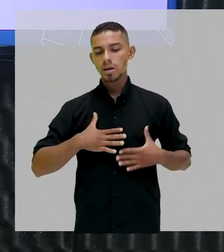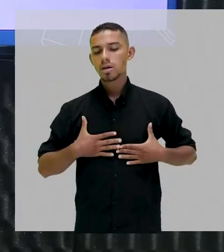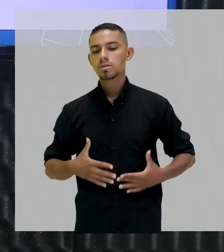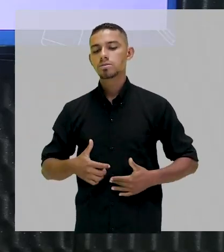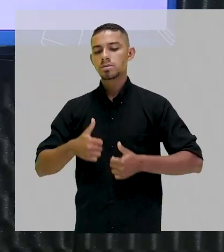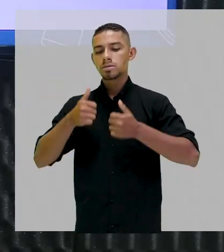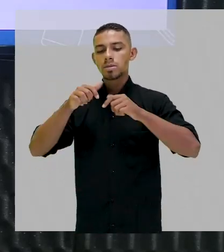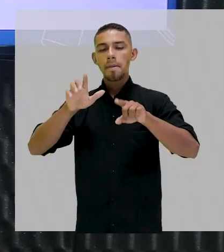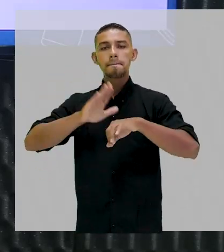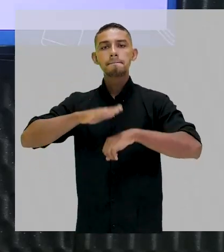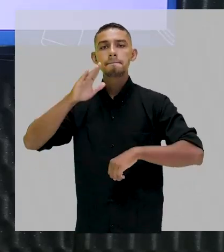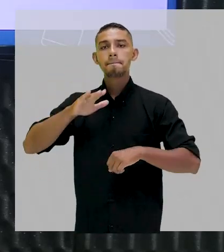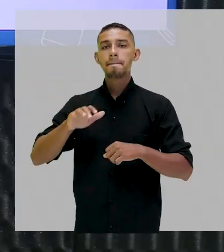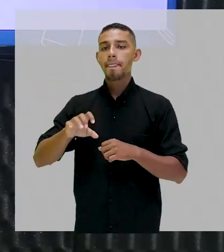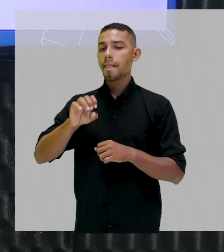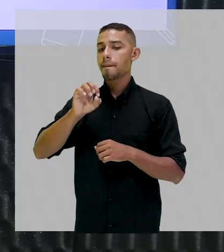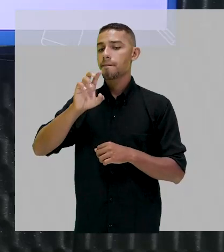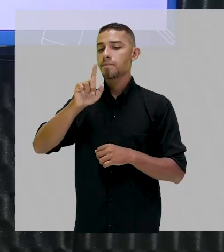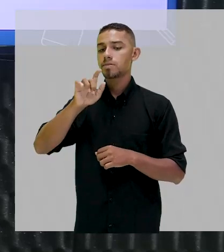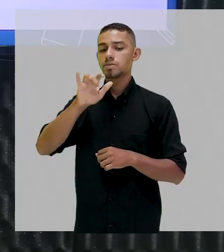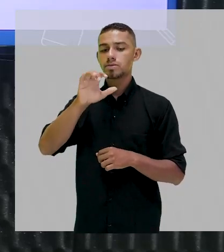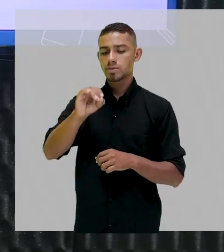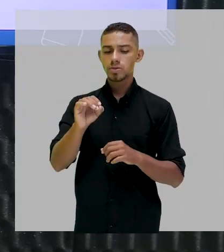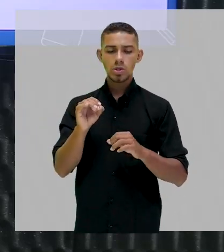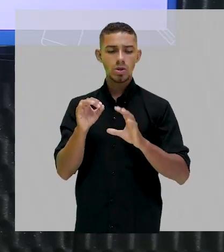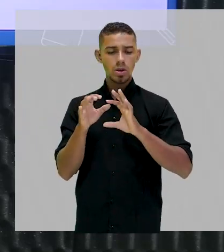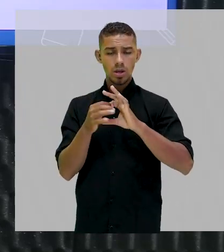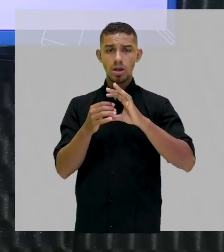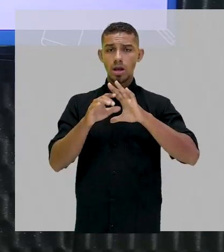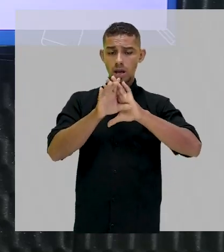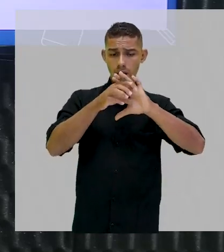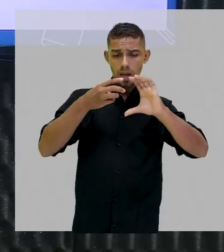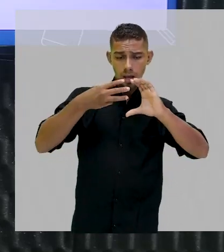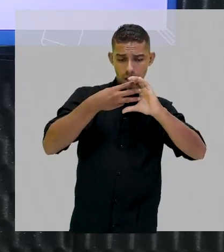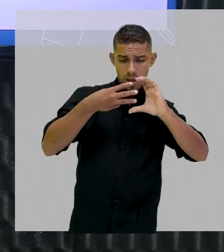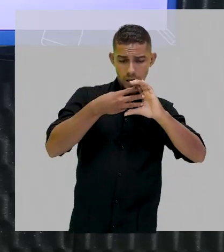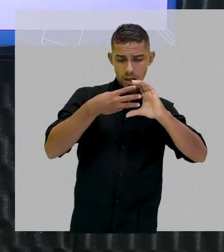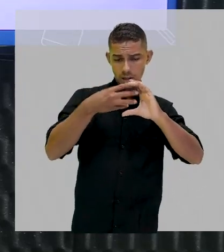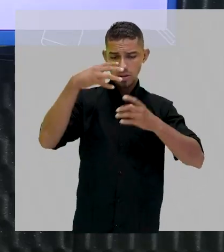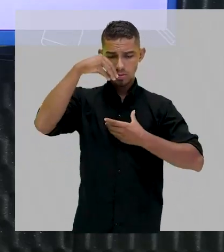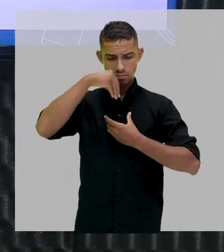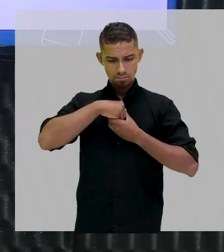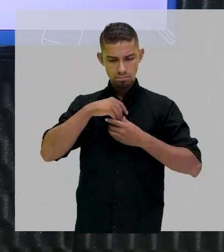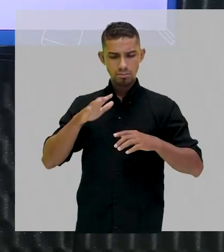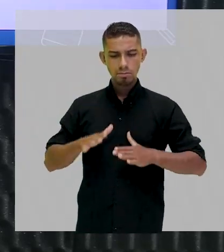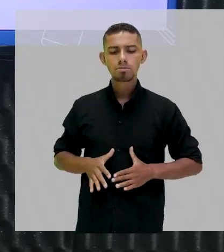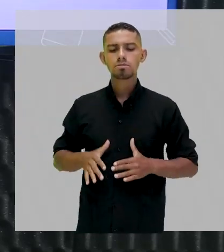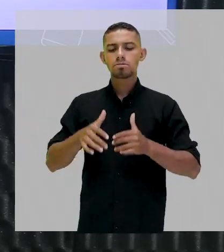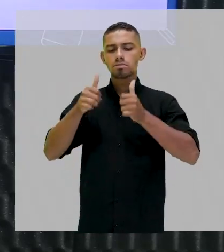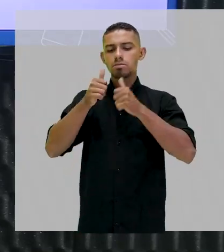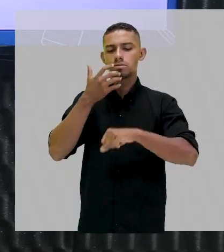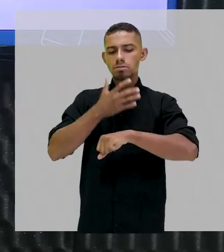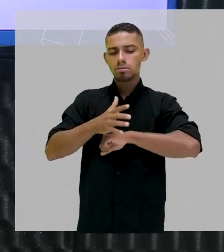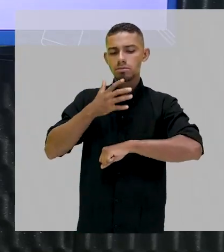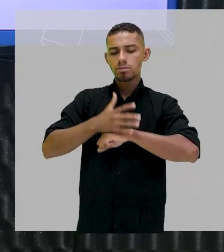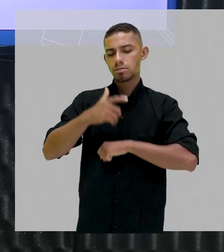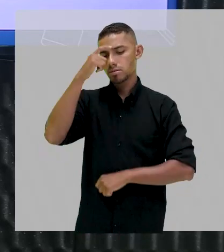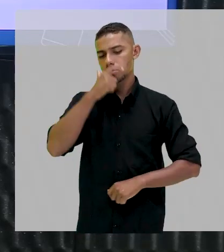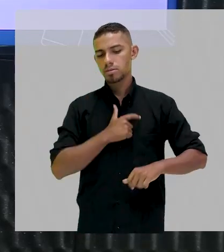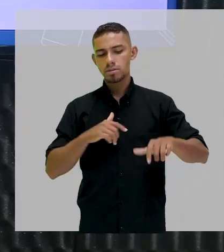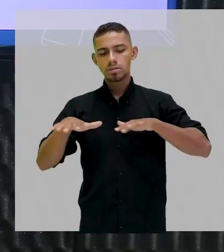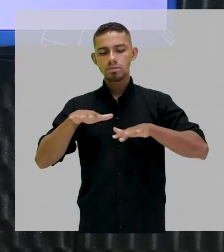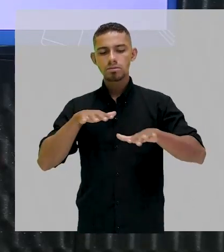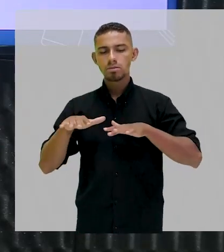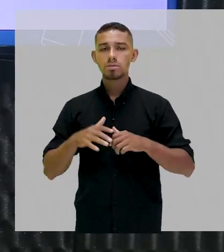mais oxigênio nós levaremos às células do nosso corpo, então melhor será a execução dos nossos